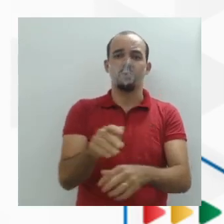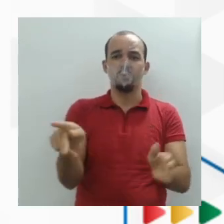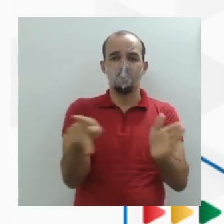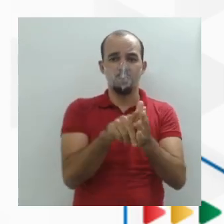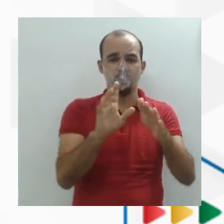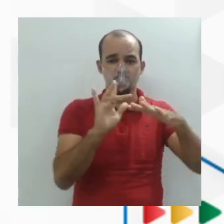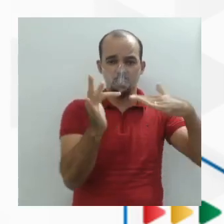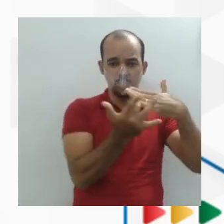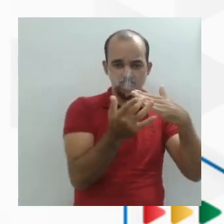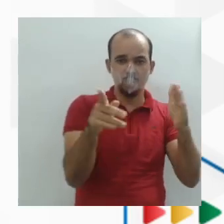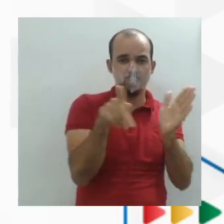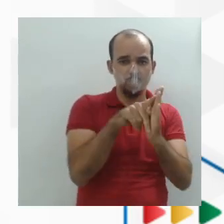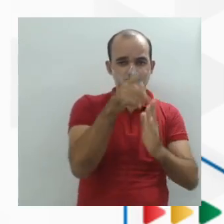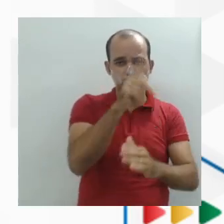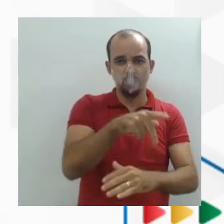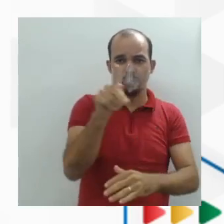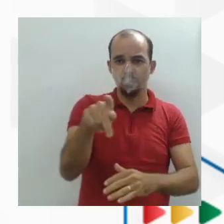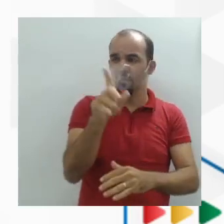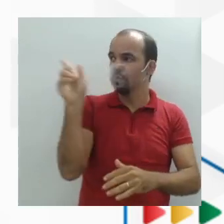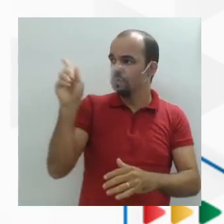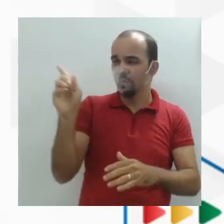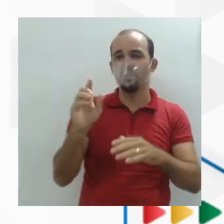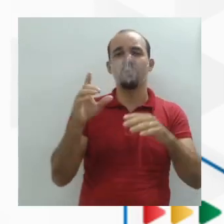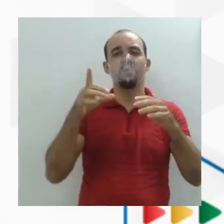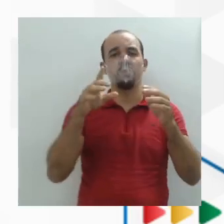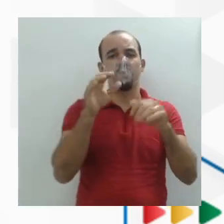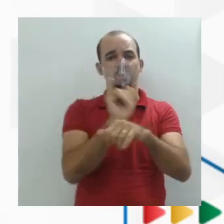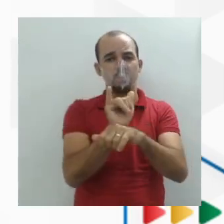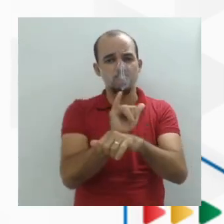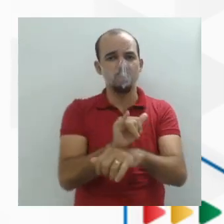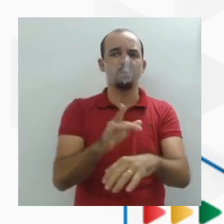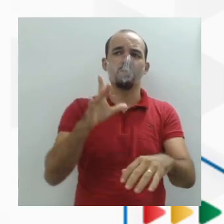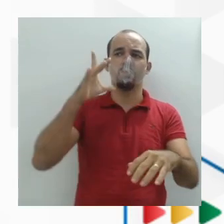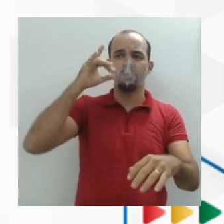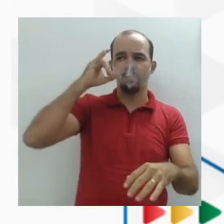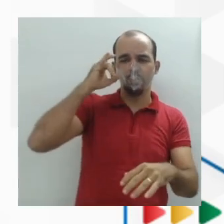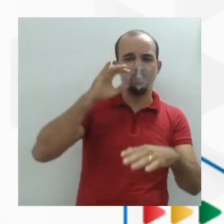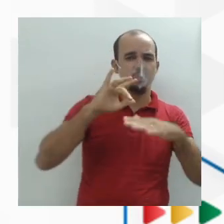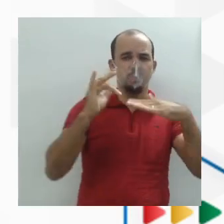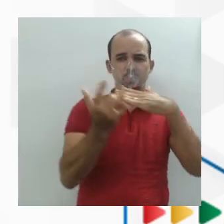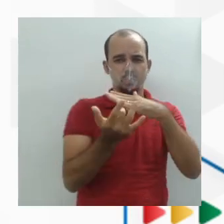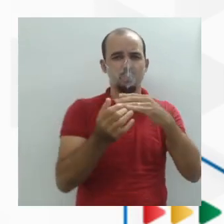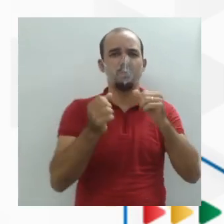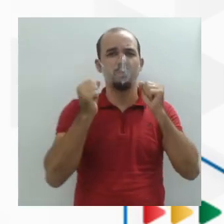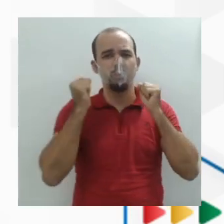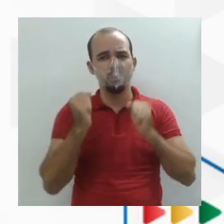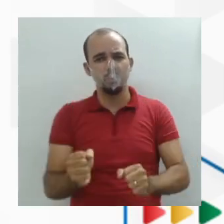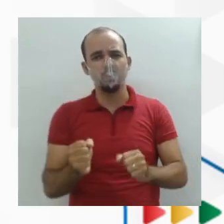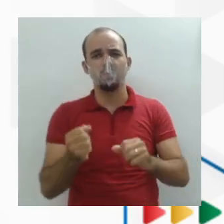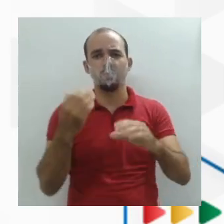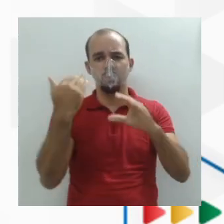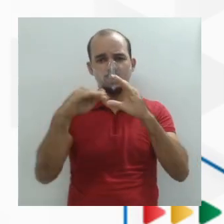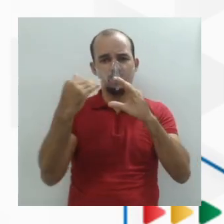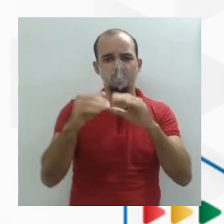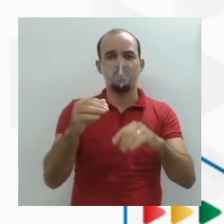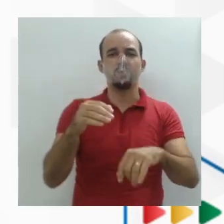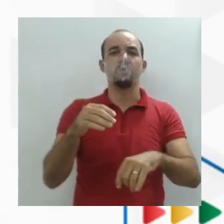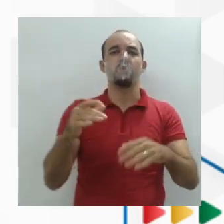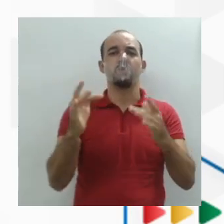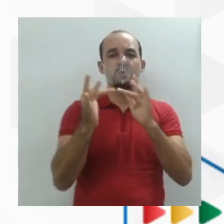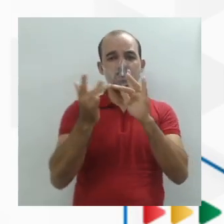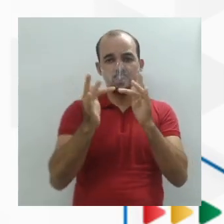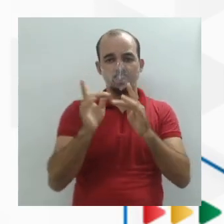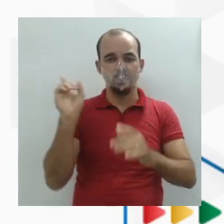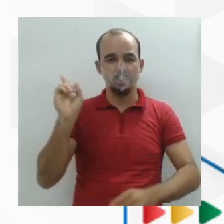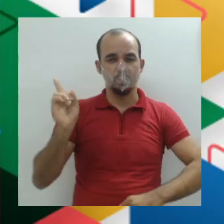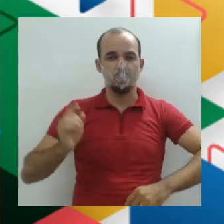www.youtube.com/valterpessoa ou no Instagram, manda para mim o print dessa aula, manda tua dúvida aqui para o @prof.valterpessoa, beleza? Tamo